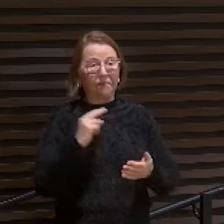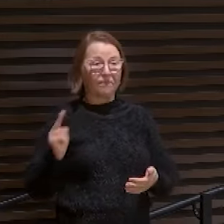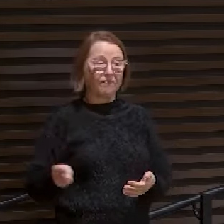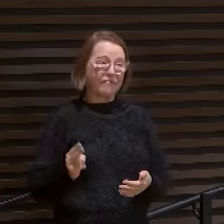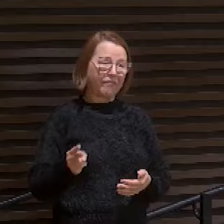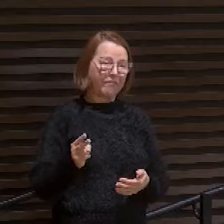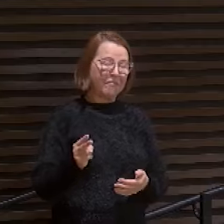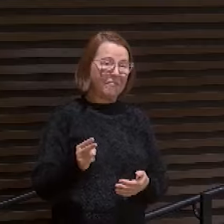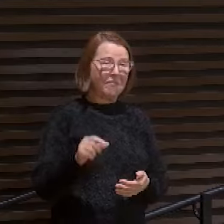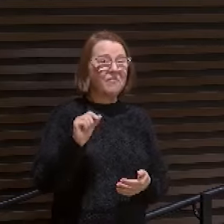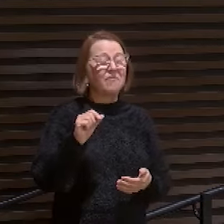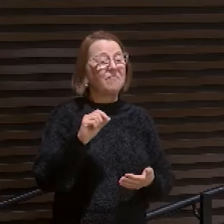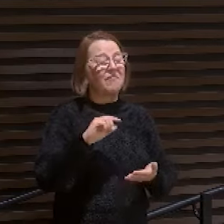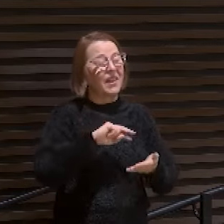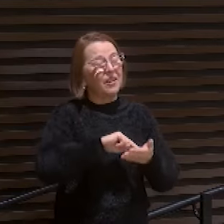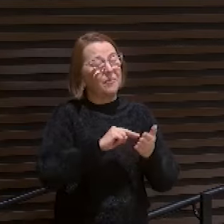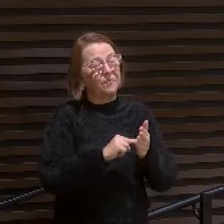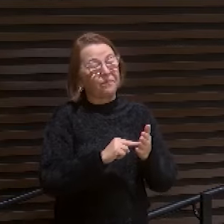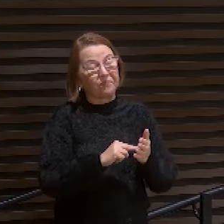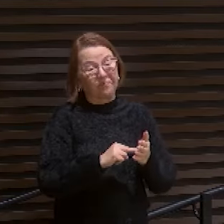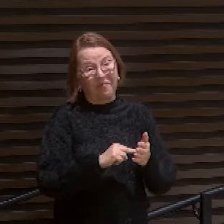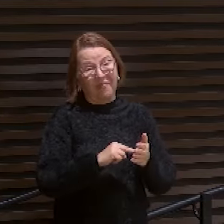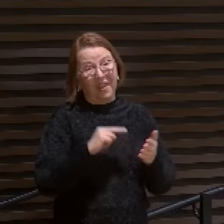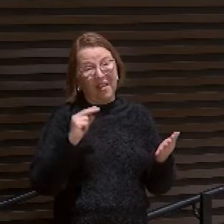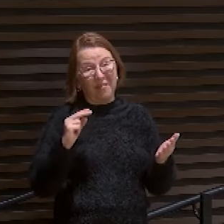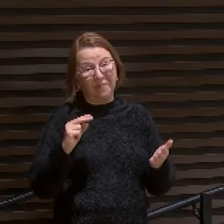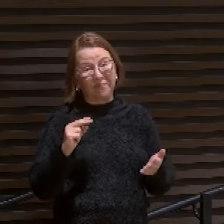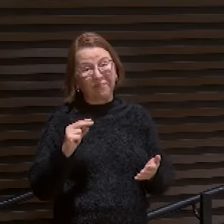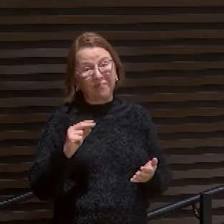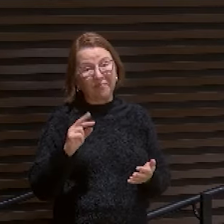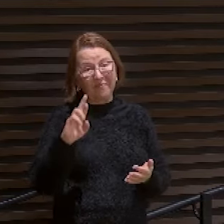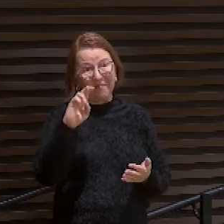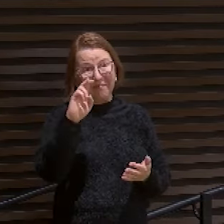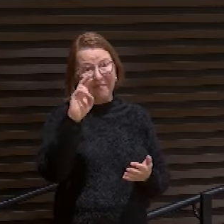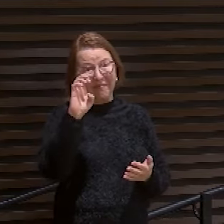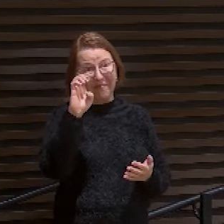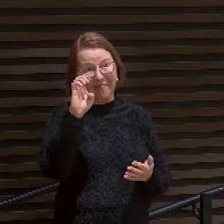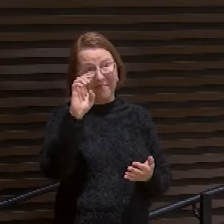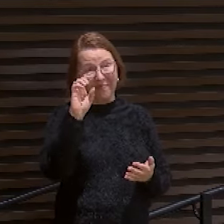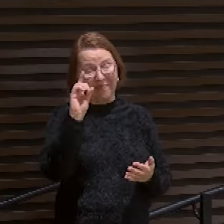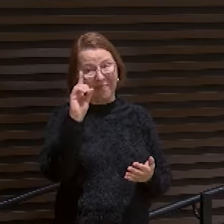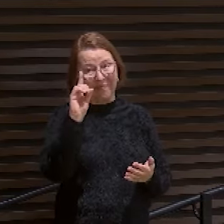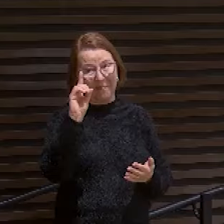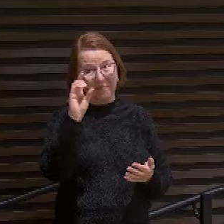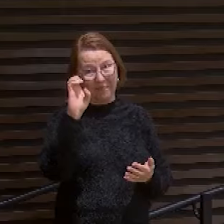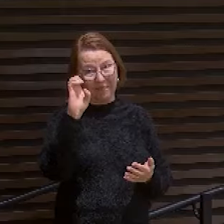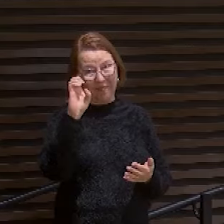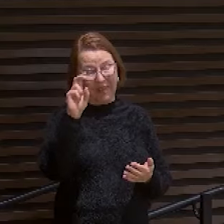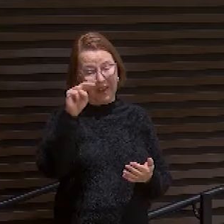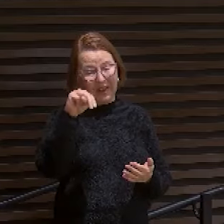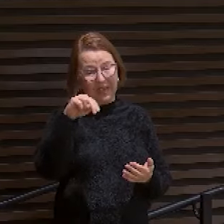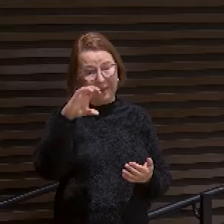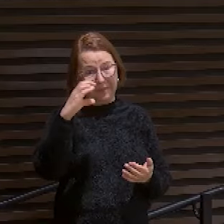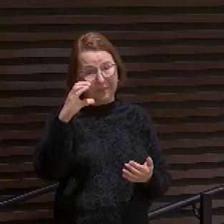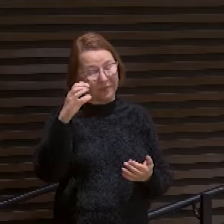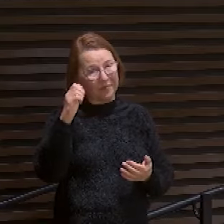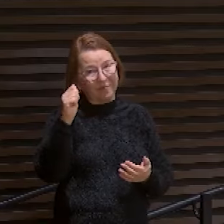O que é redenção? Vamos a Hebreus capítulo 9, versículo 12.